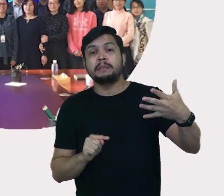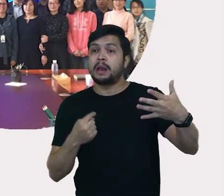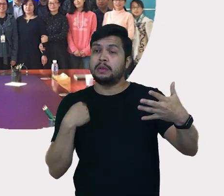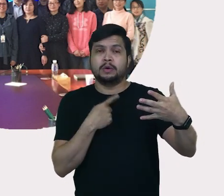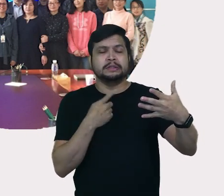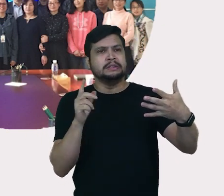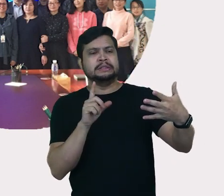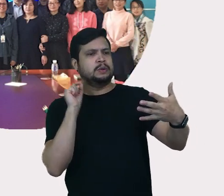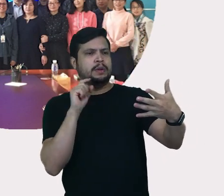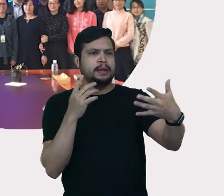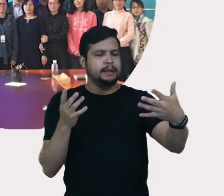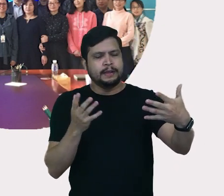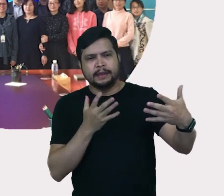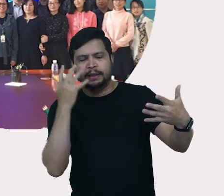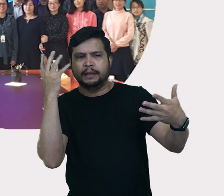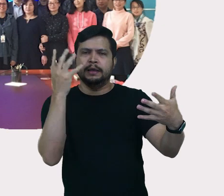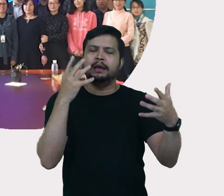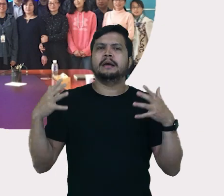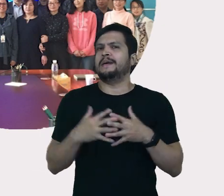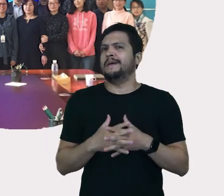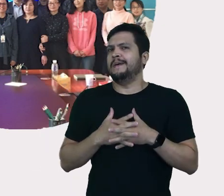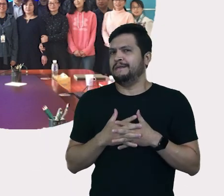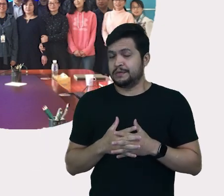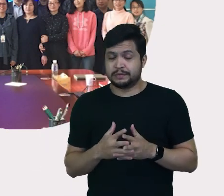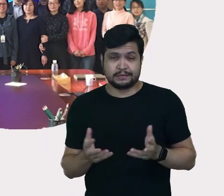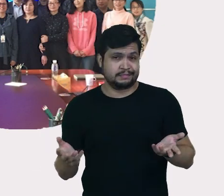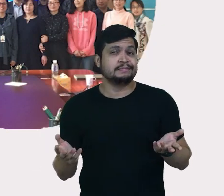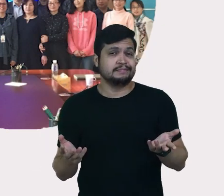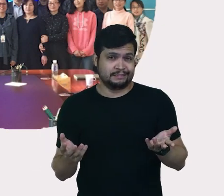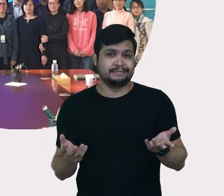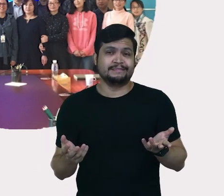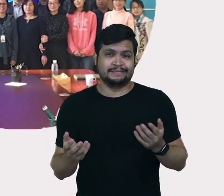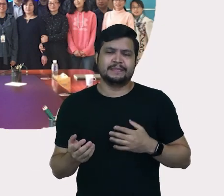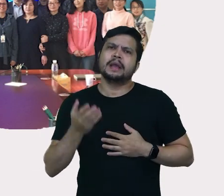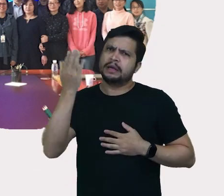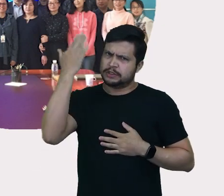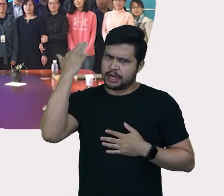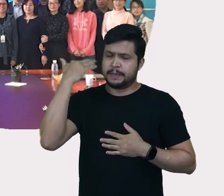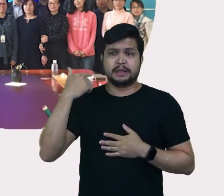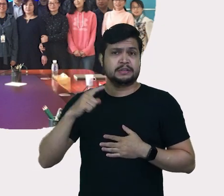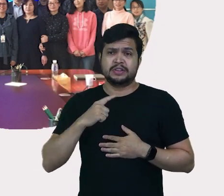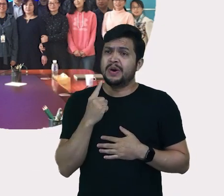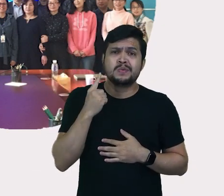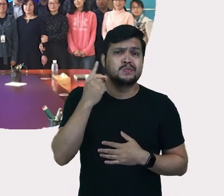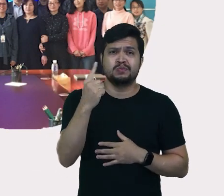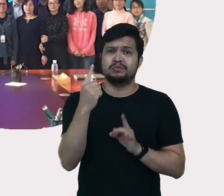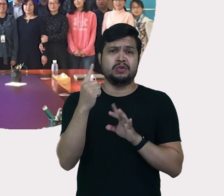uma única janelinha da zootecnia e eu pulei para dentro, eu não tinha opção. E as pessoas me perguntavam, e se tu não passar